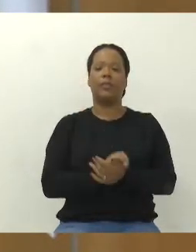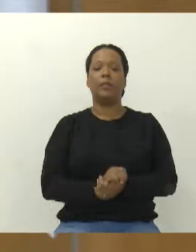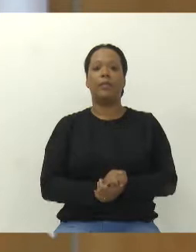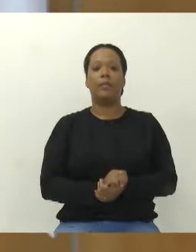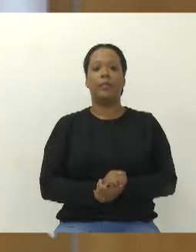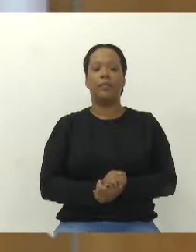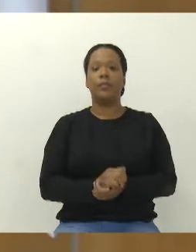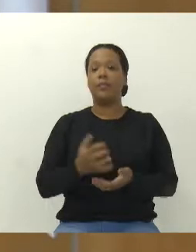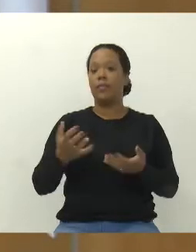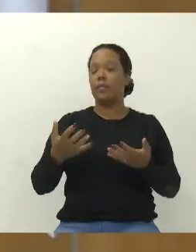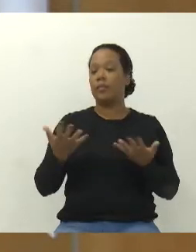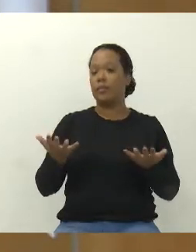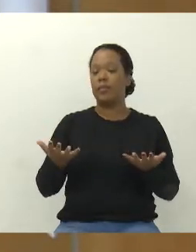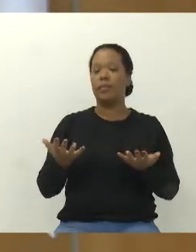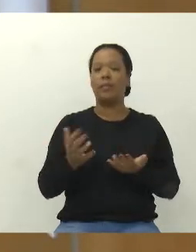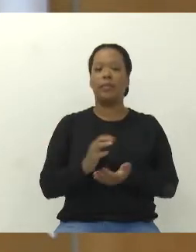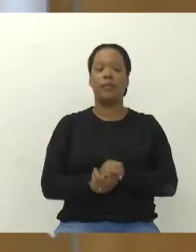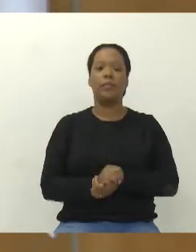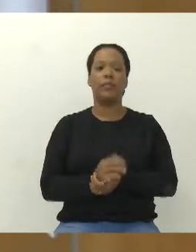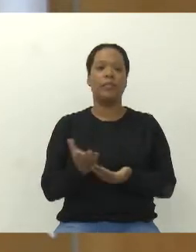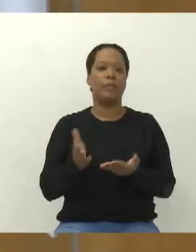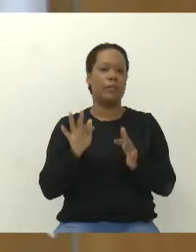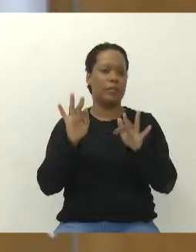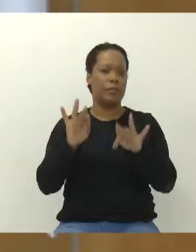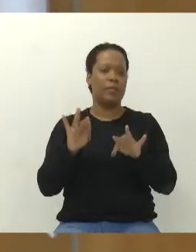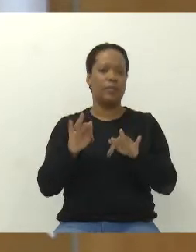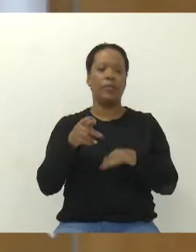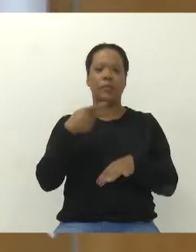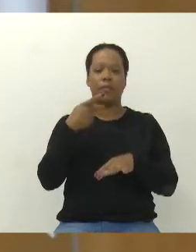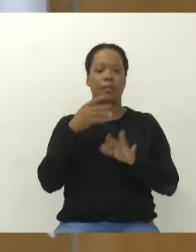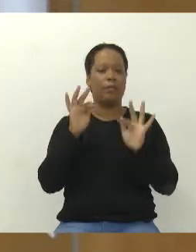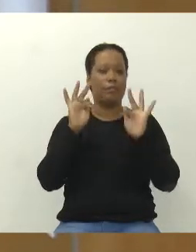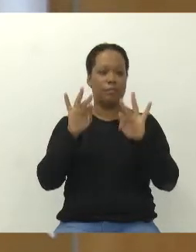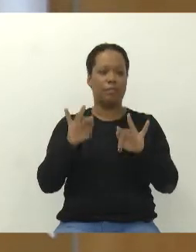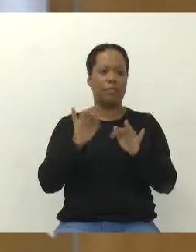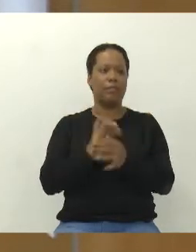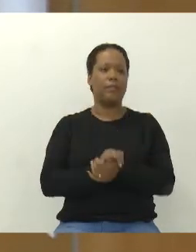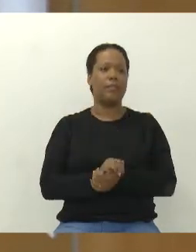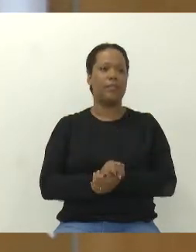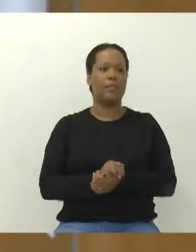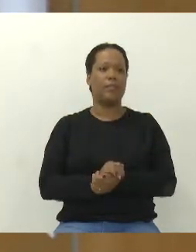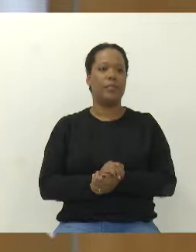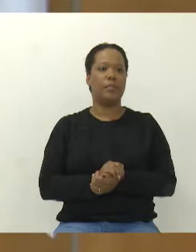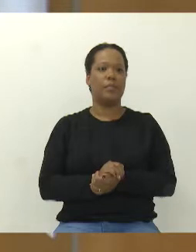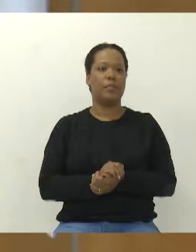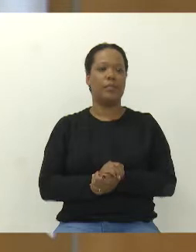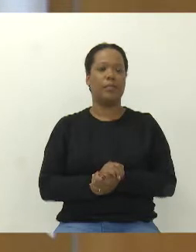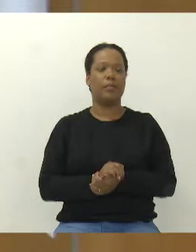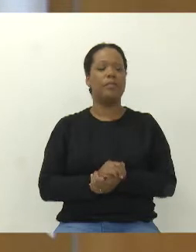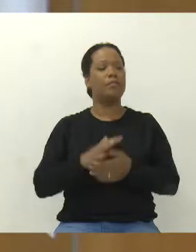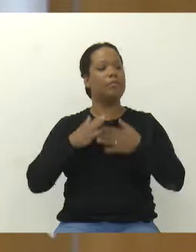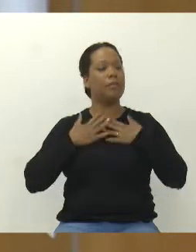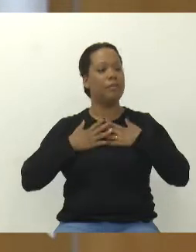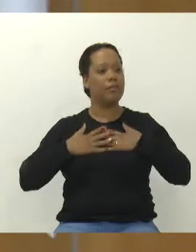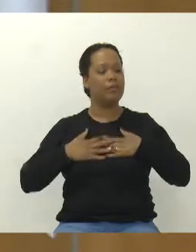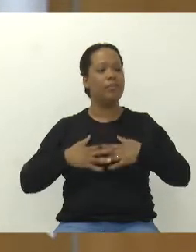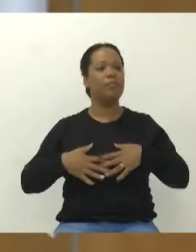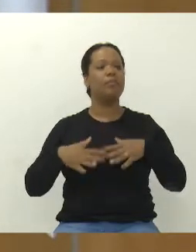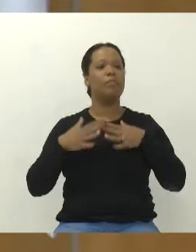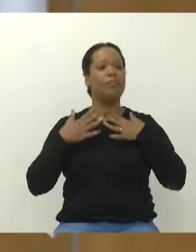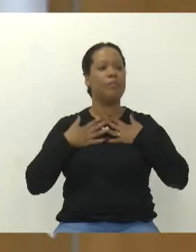forma, quero encerrar aqui minha fala e muito tranquilo dizer